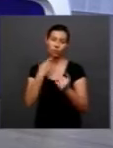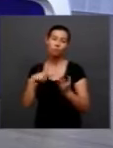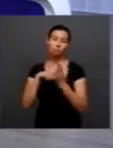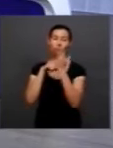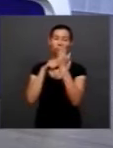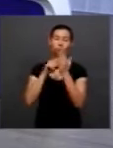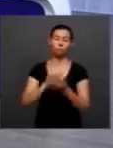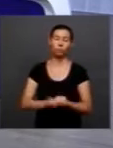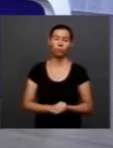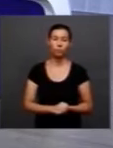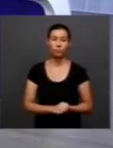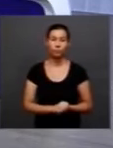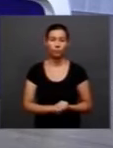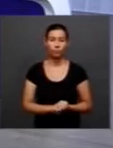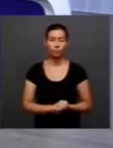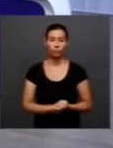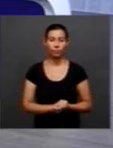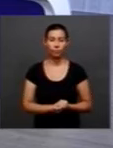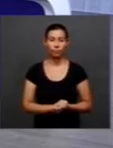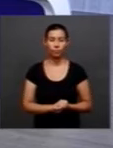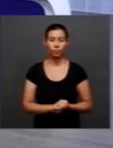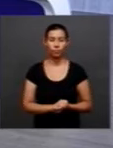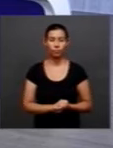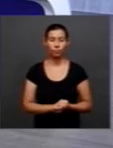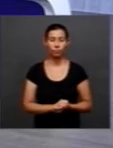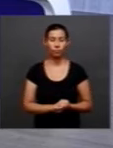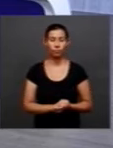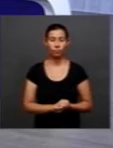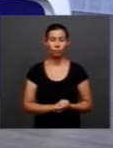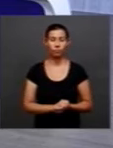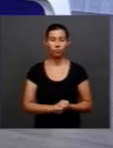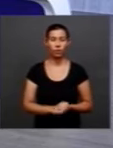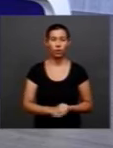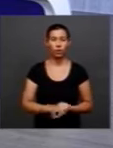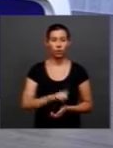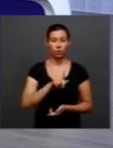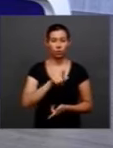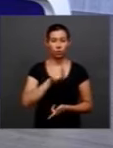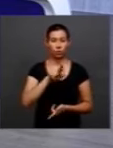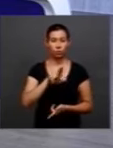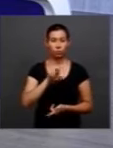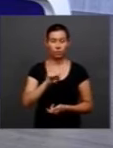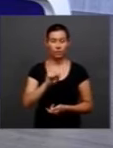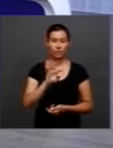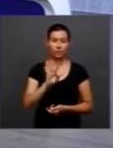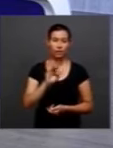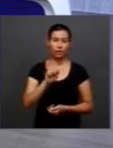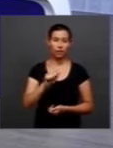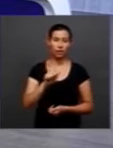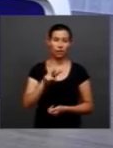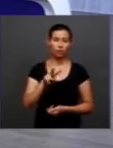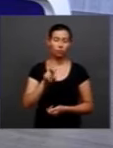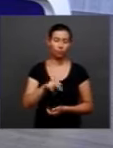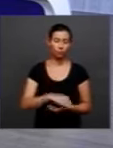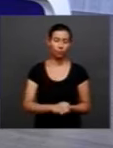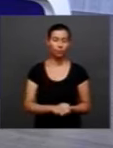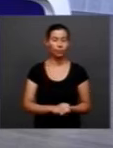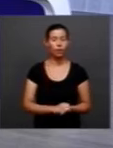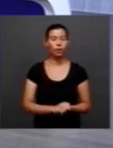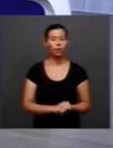Gustavo, casais homossexuais, isso de certa forma socializa o ambiente.